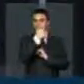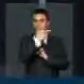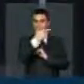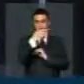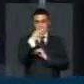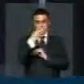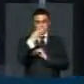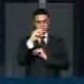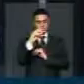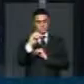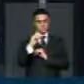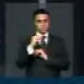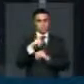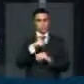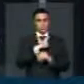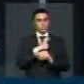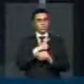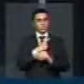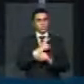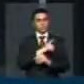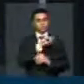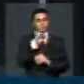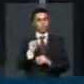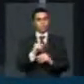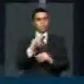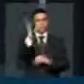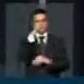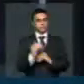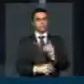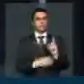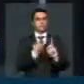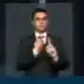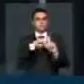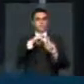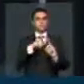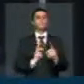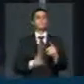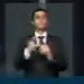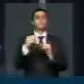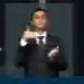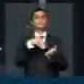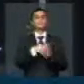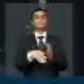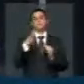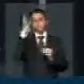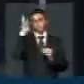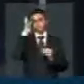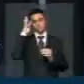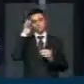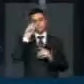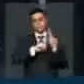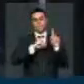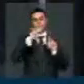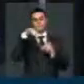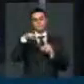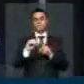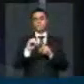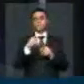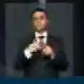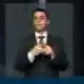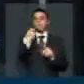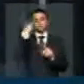Desafio. Todos os anos, o evento é comemorado na última quarta-feira do mês de maio. O Dia Nacional do Desafio